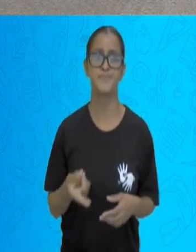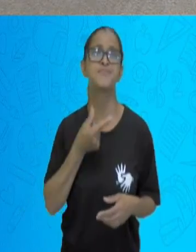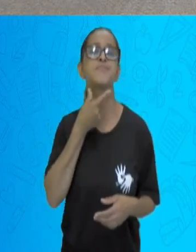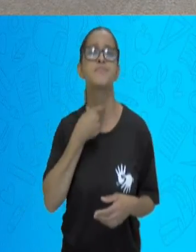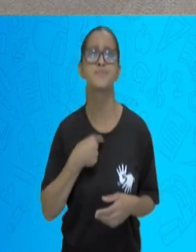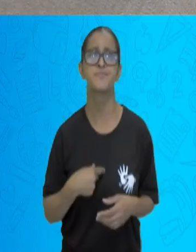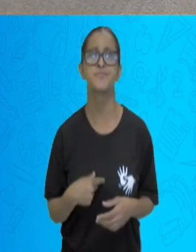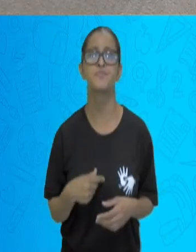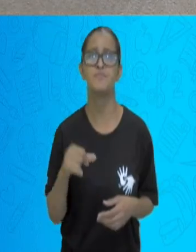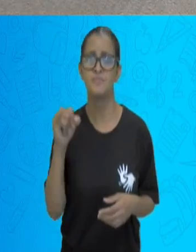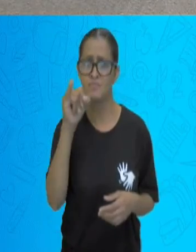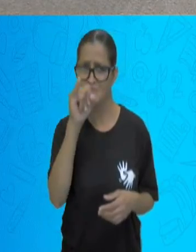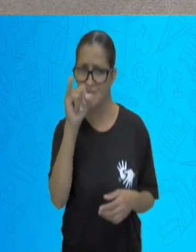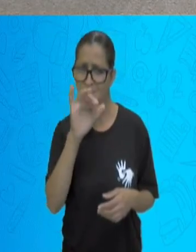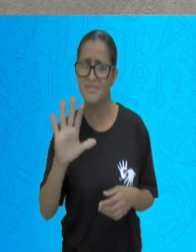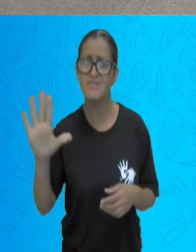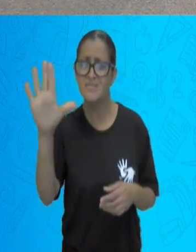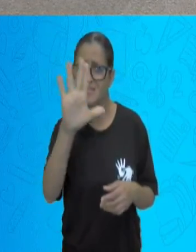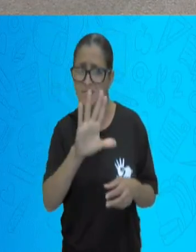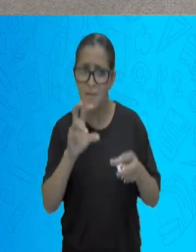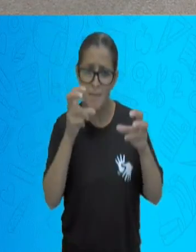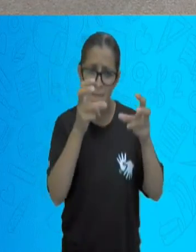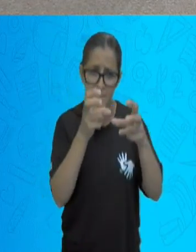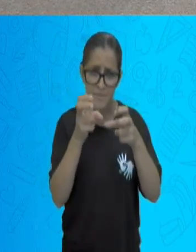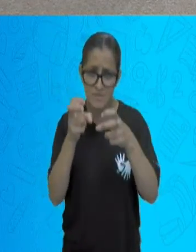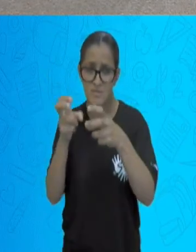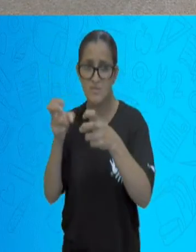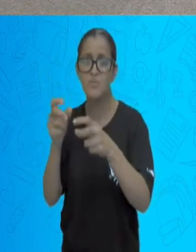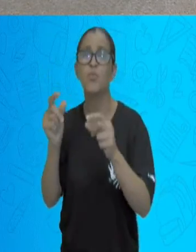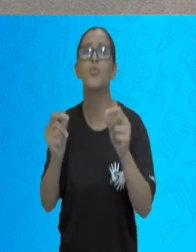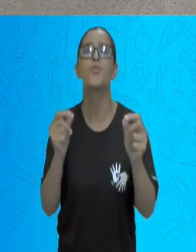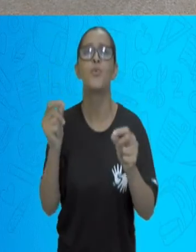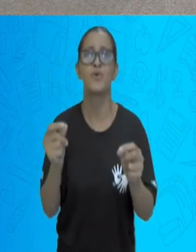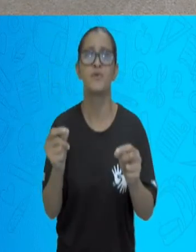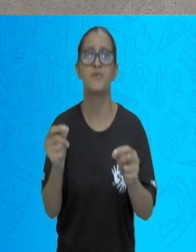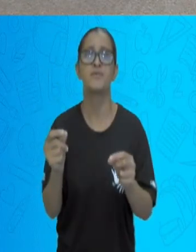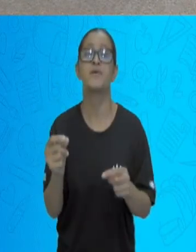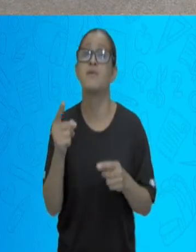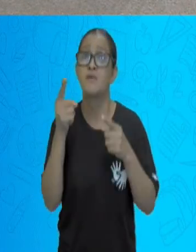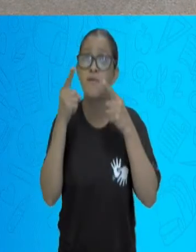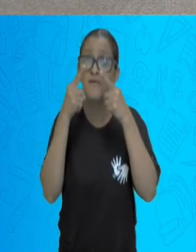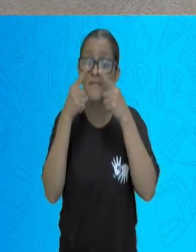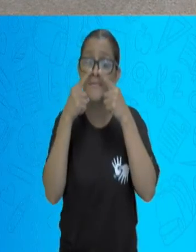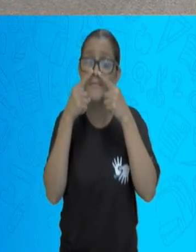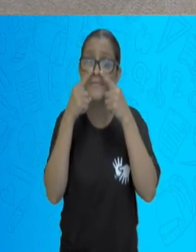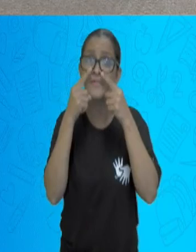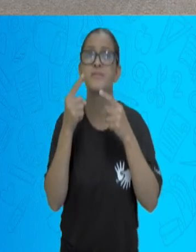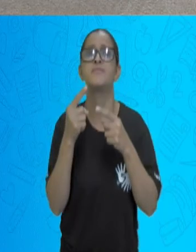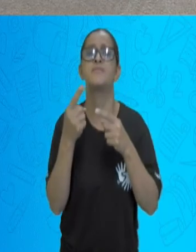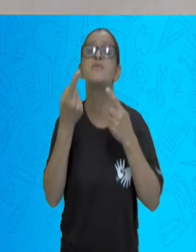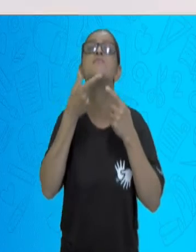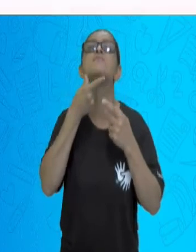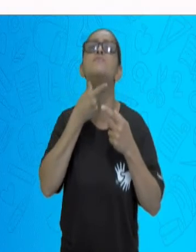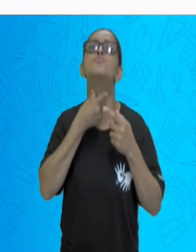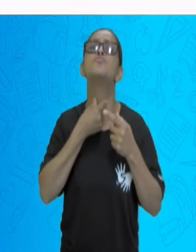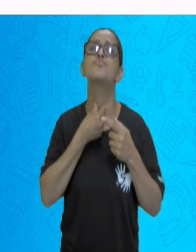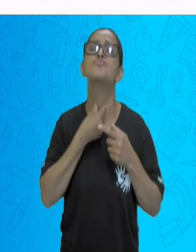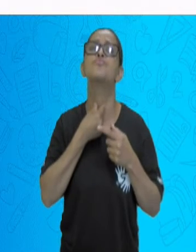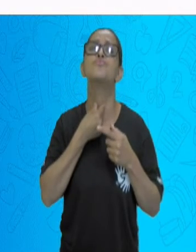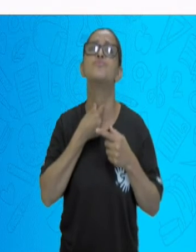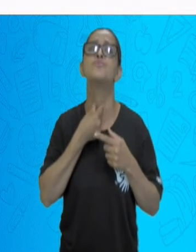Bom, vamos organizar então. Então, entrou fossa nasal, passou pela